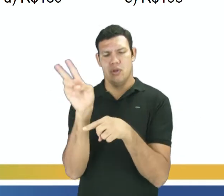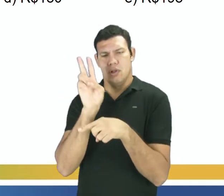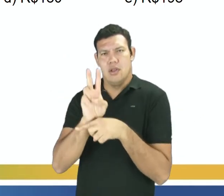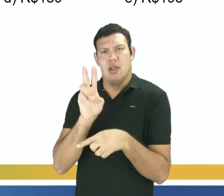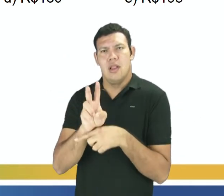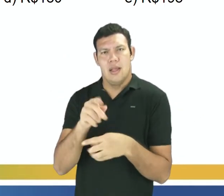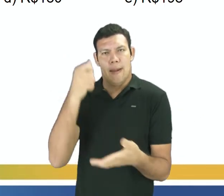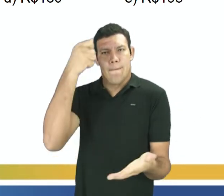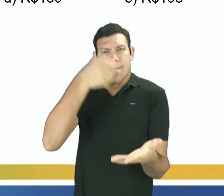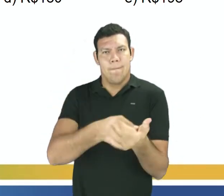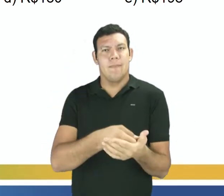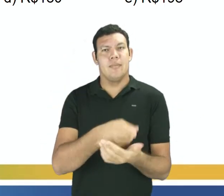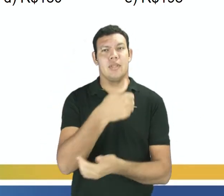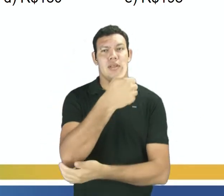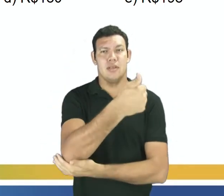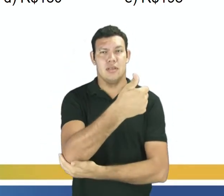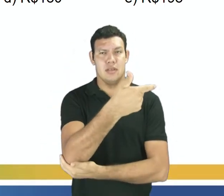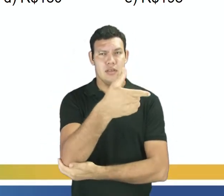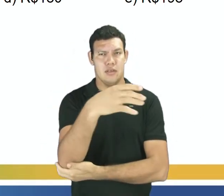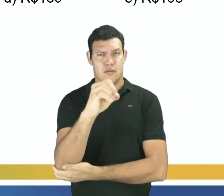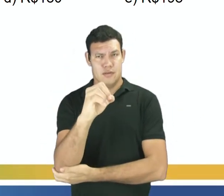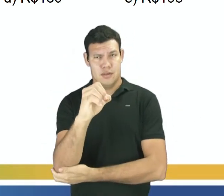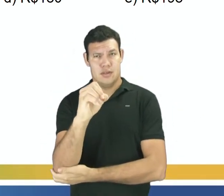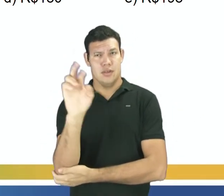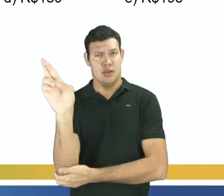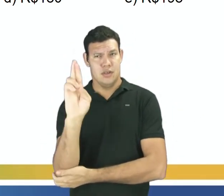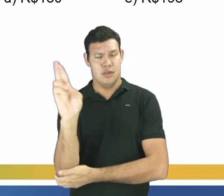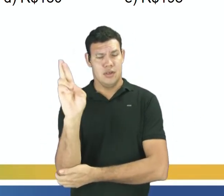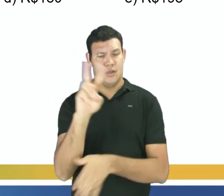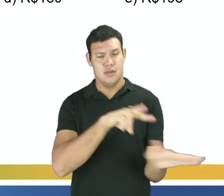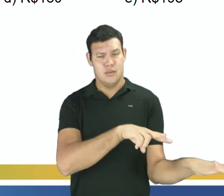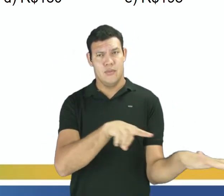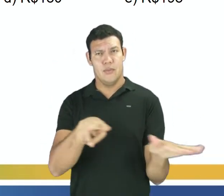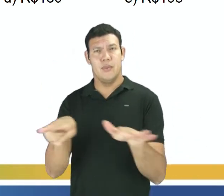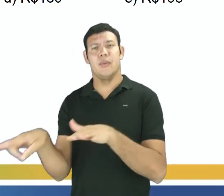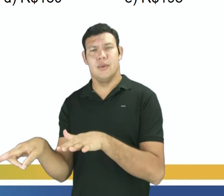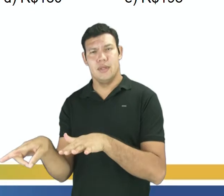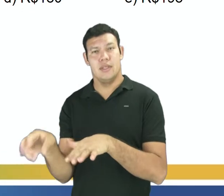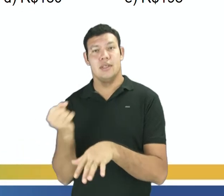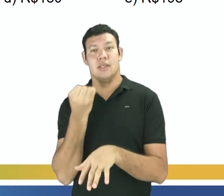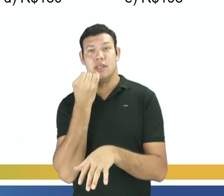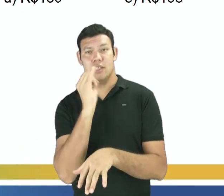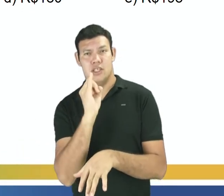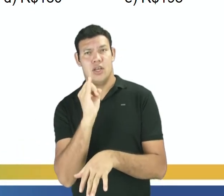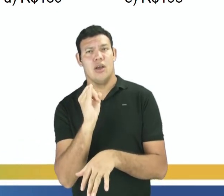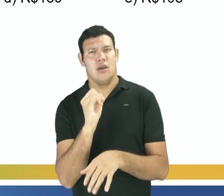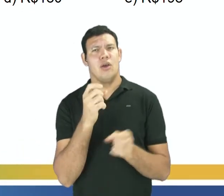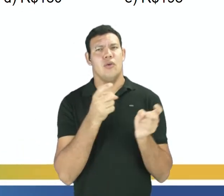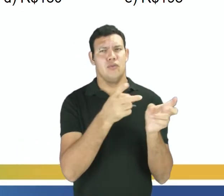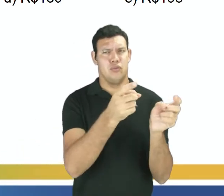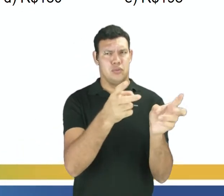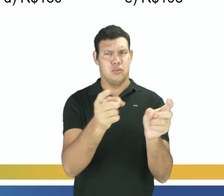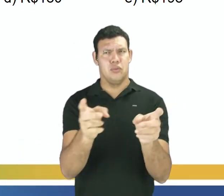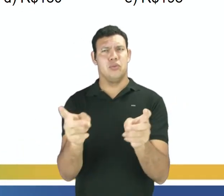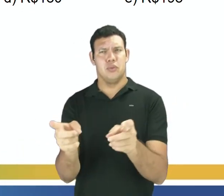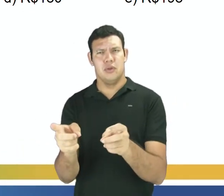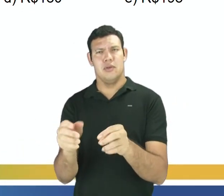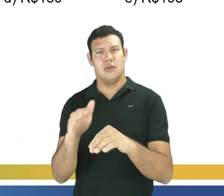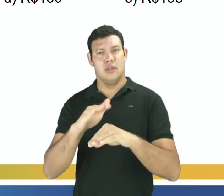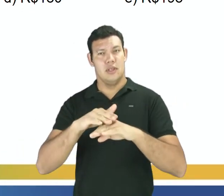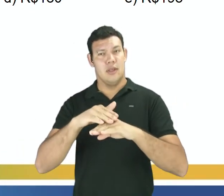essa pessoa R$ 120 por semana, desde que as vendas se mantivessem em torno dos R$